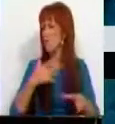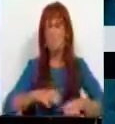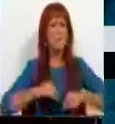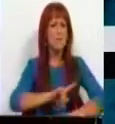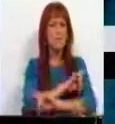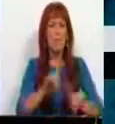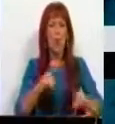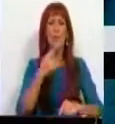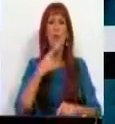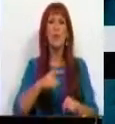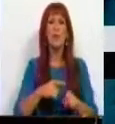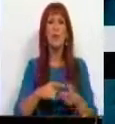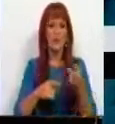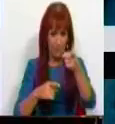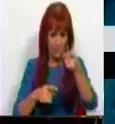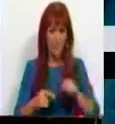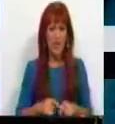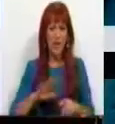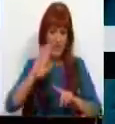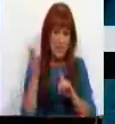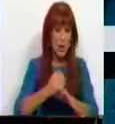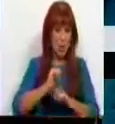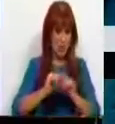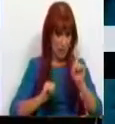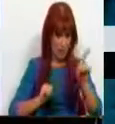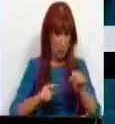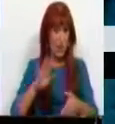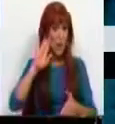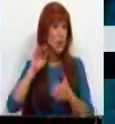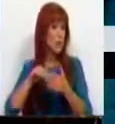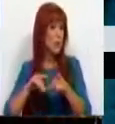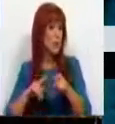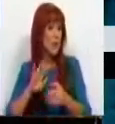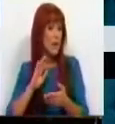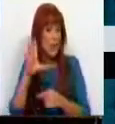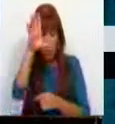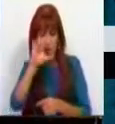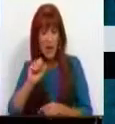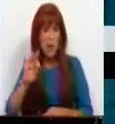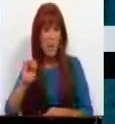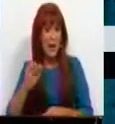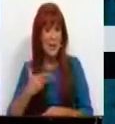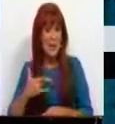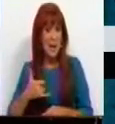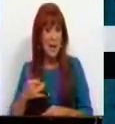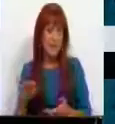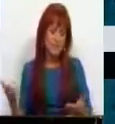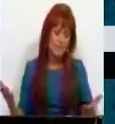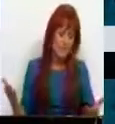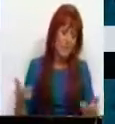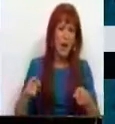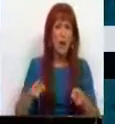inaceitável. Mas dizerem-nos ainda que uma sanção é resultado da governação do PSD-CDS, bem,